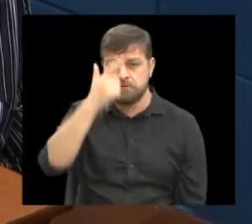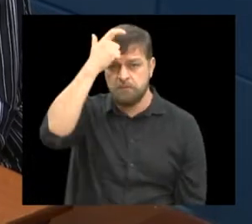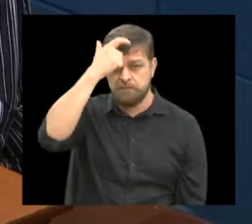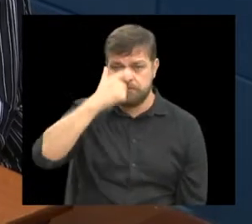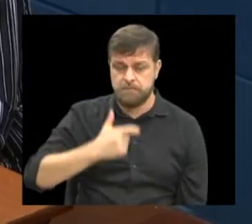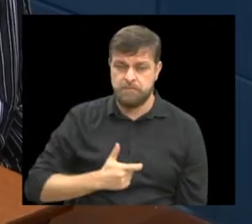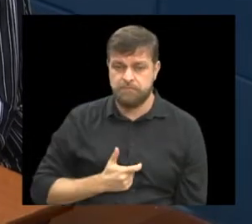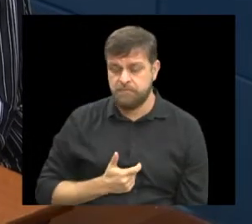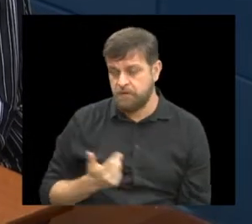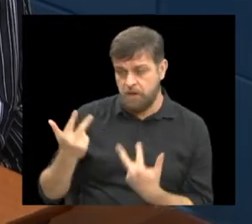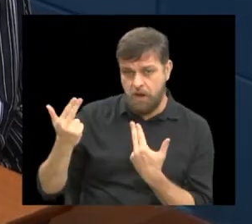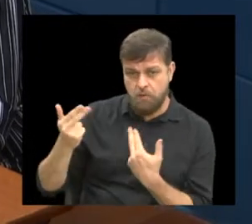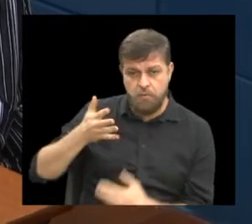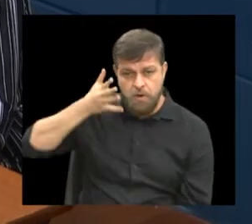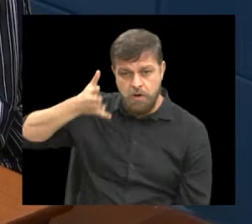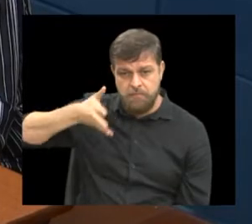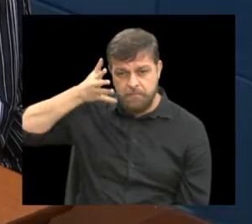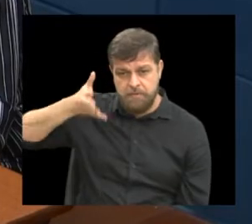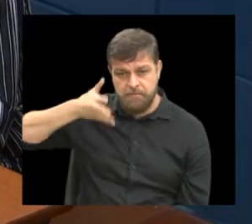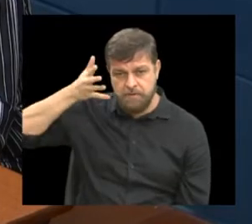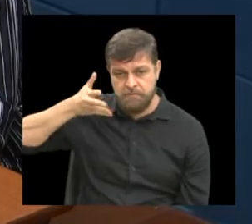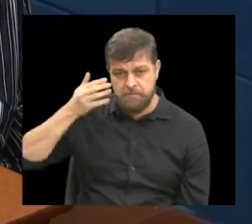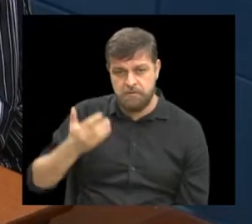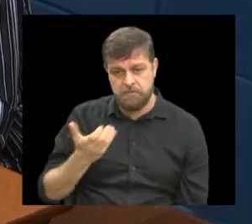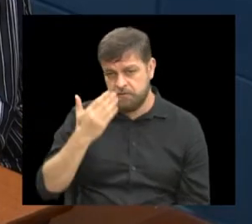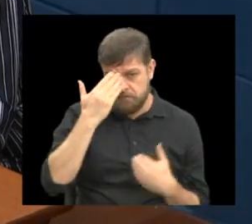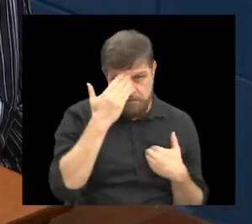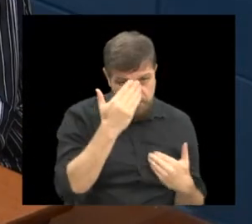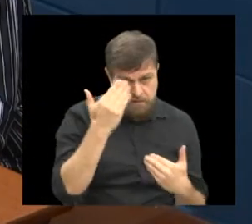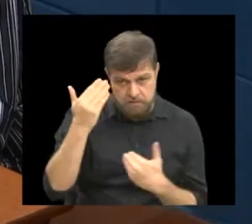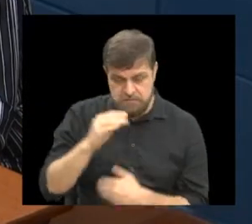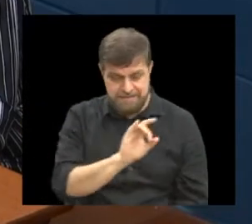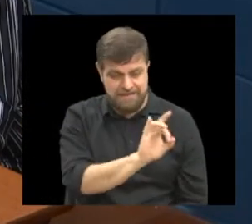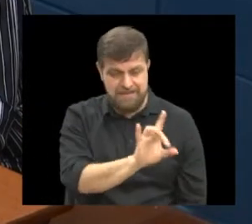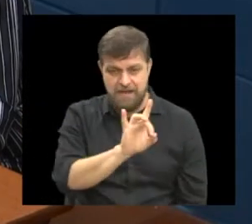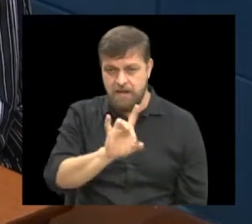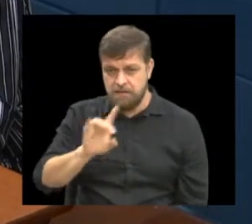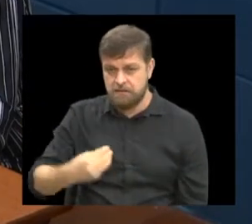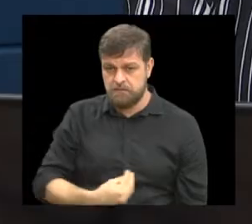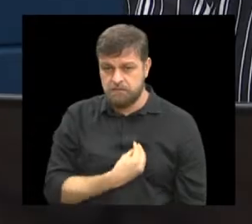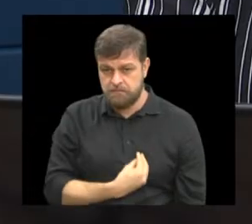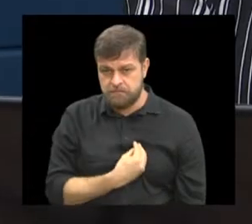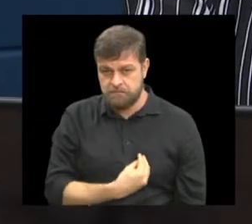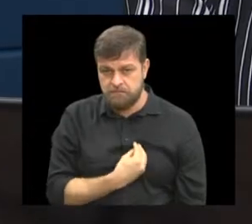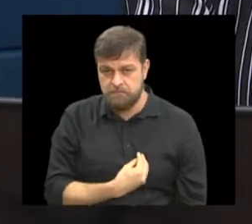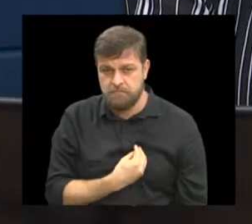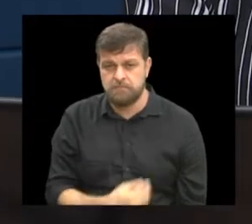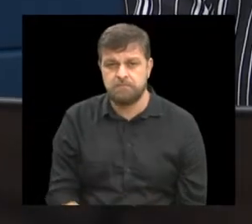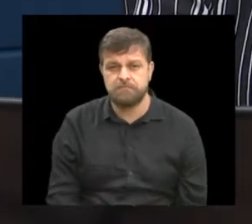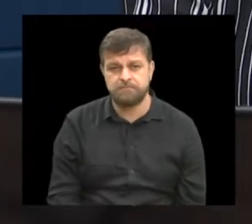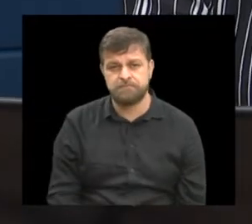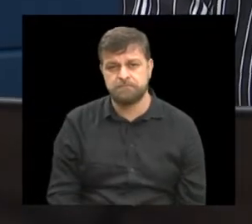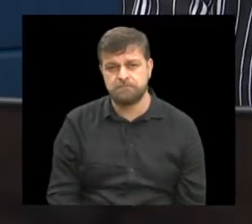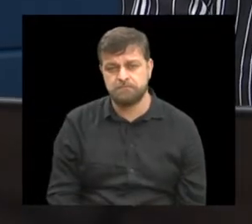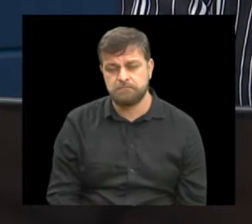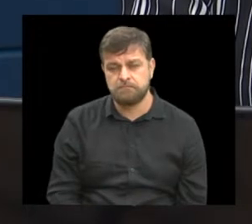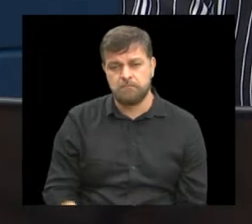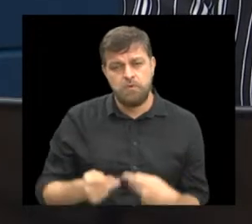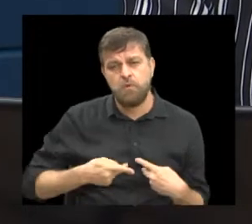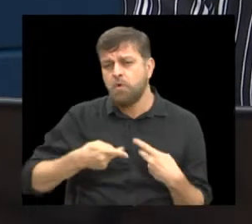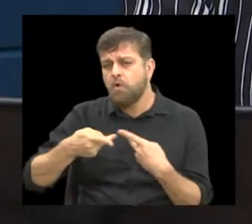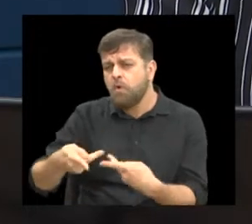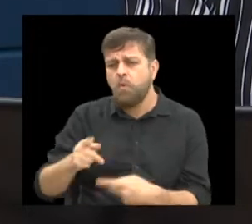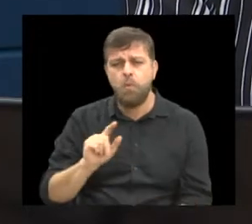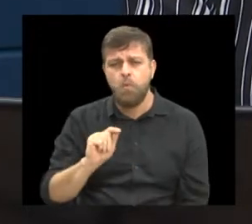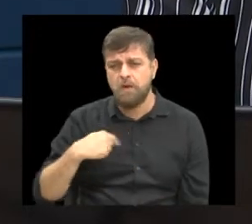das palavras do Jorge as minhas, agradecendo a presença de todos vocês hoje aqui conosco. Tá? O nosso convite foi para falar